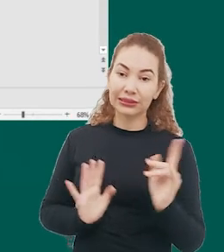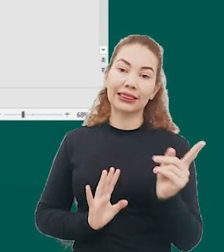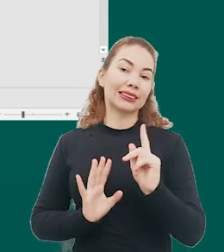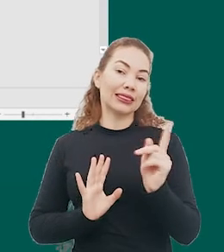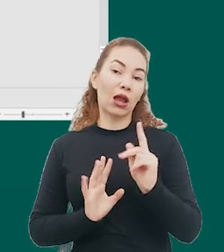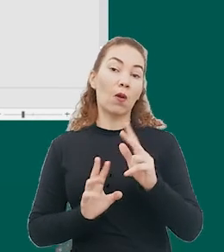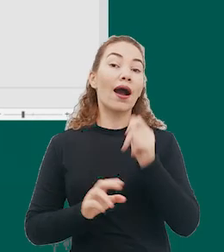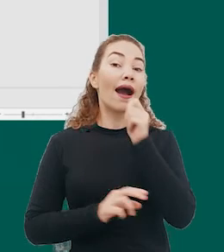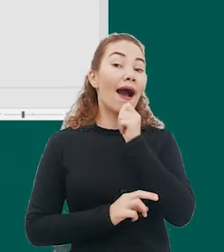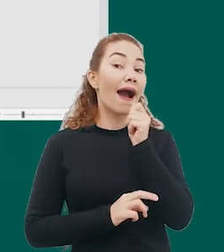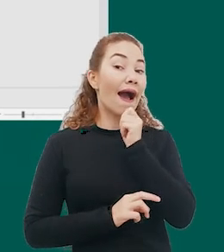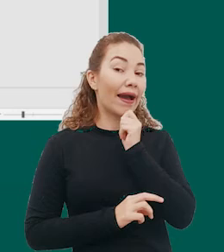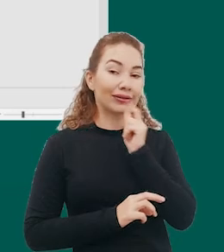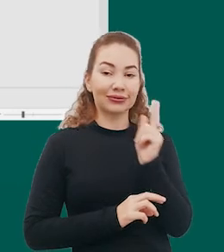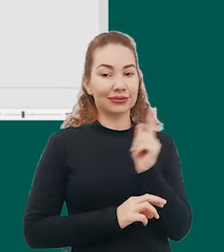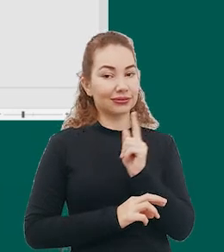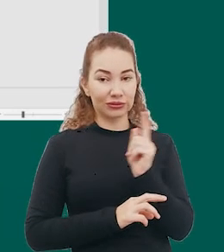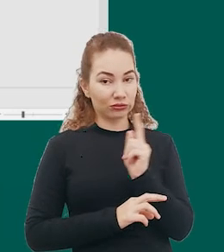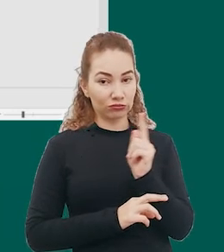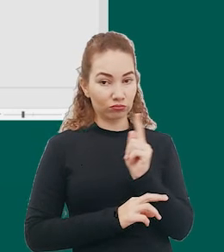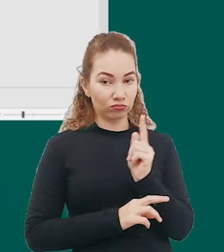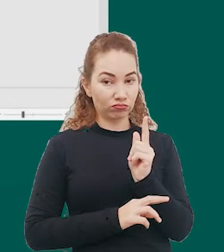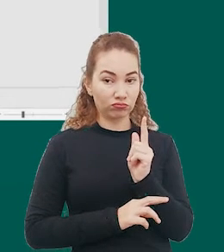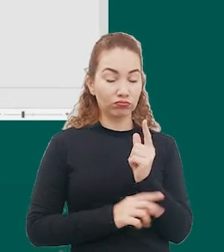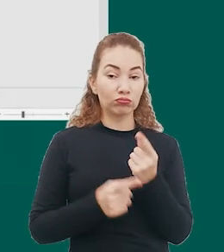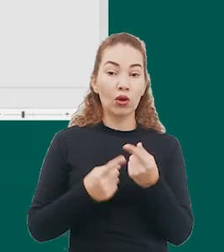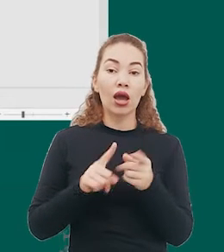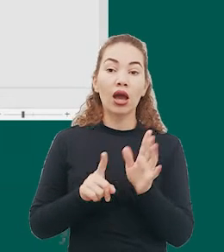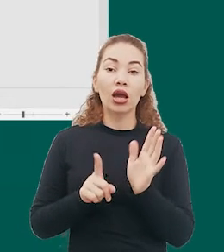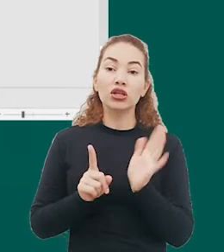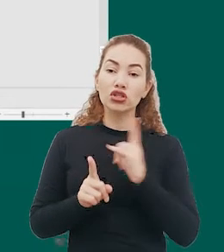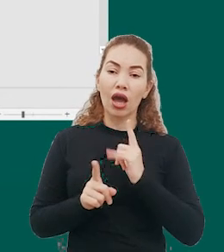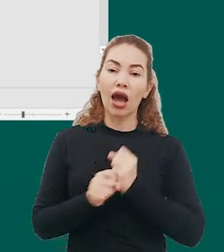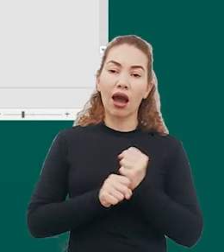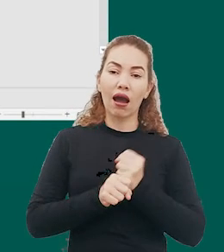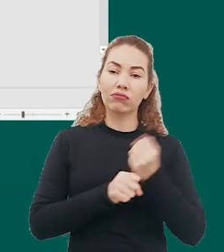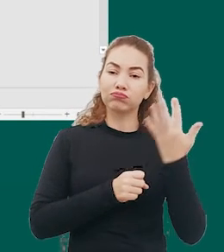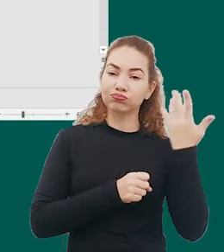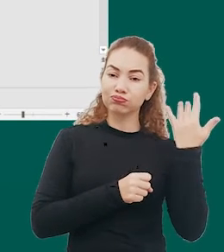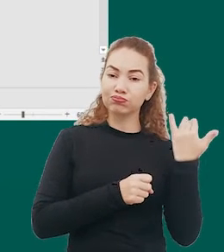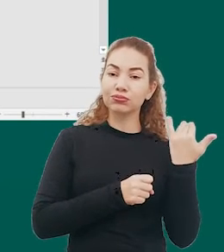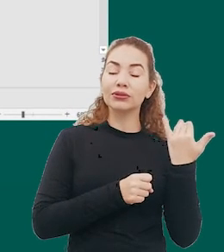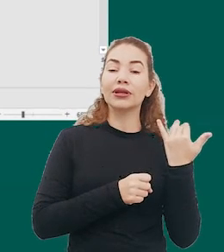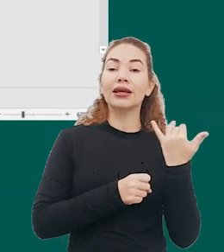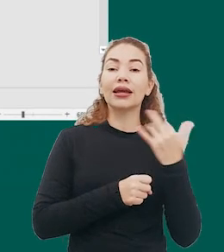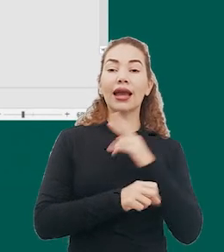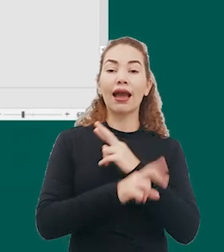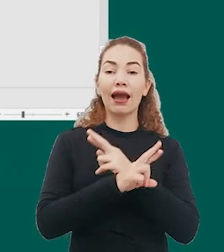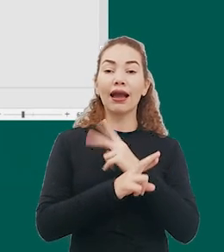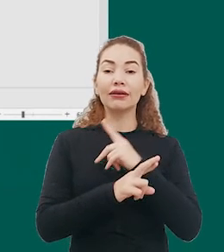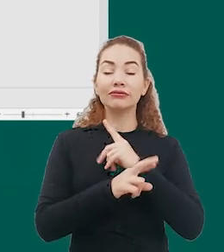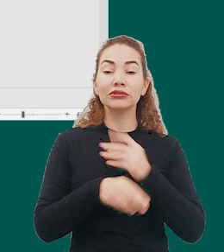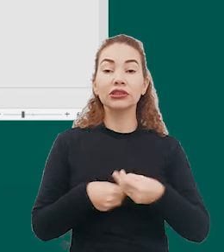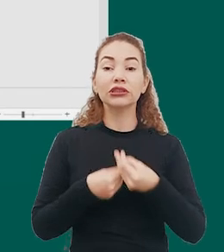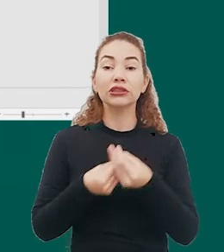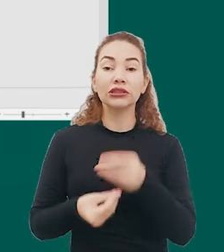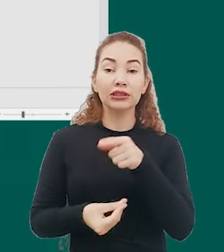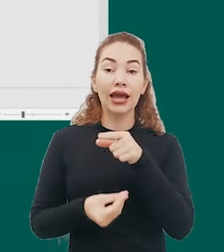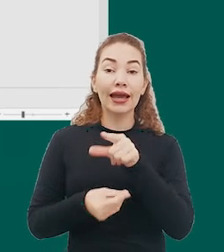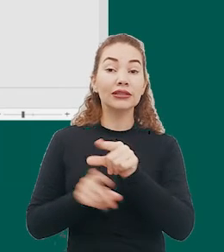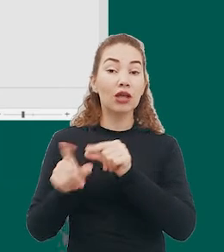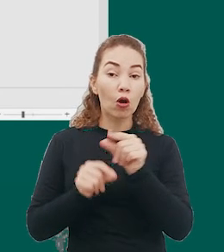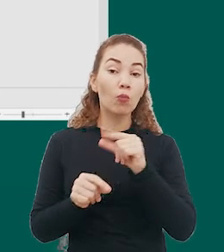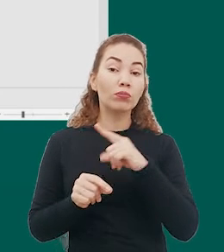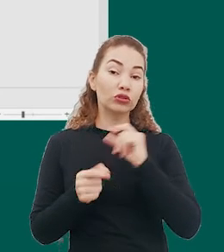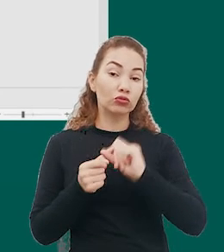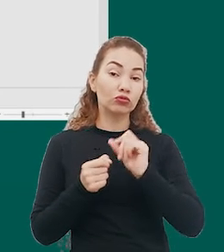por enquanto não está dando erro, certo? Já temos alguns anos que a Receita Federal disponibiliza esta